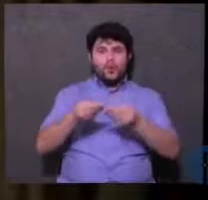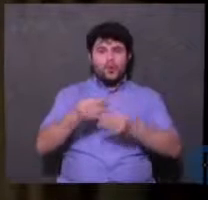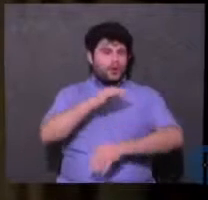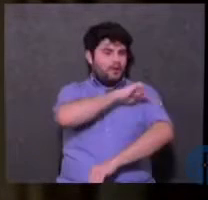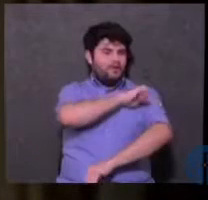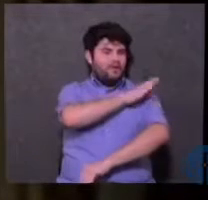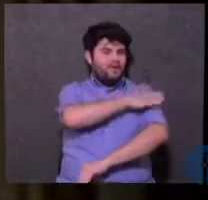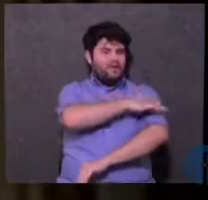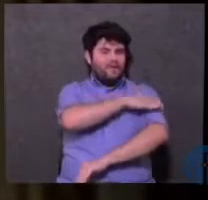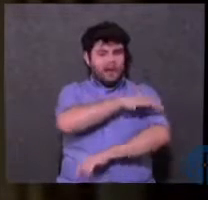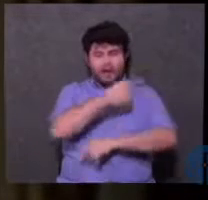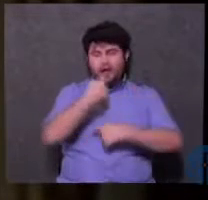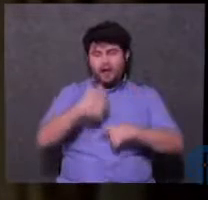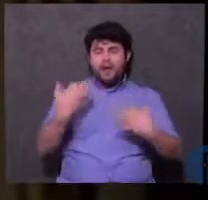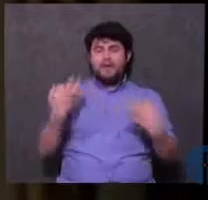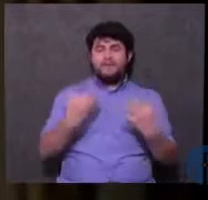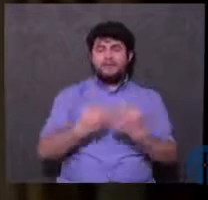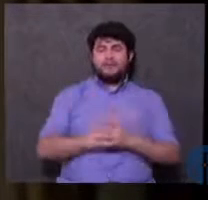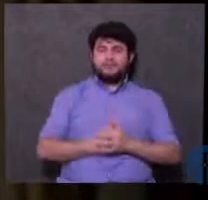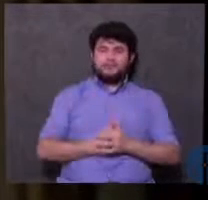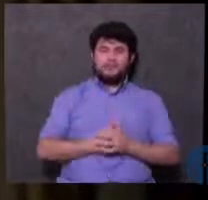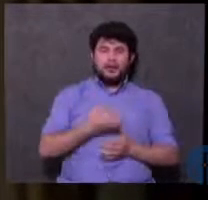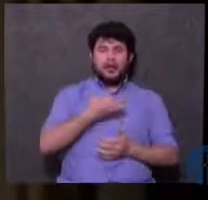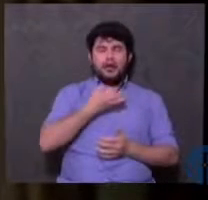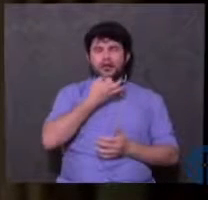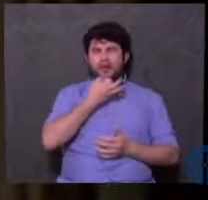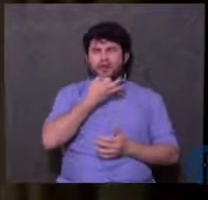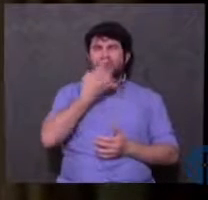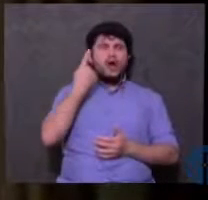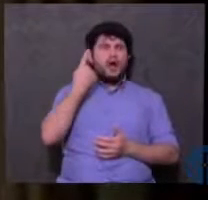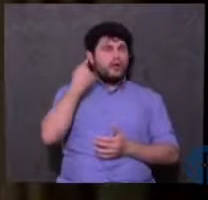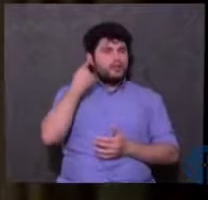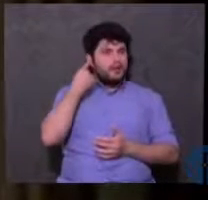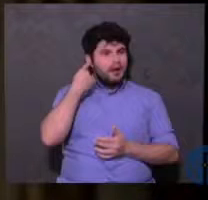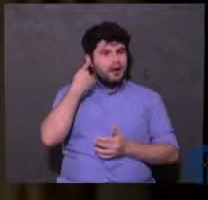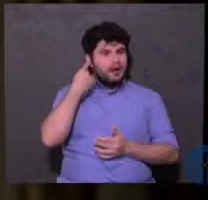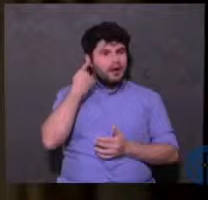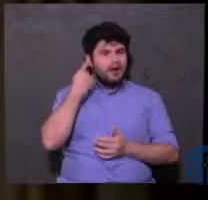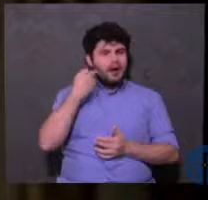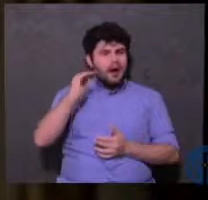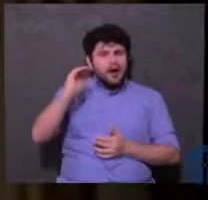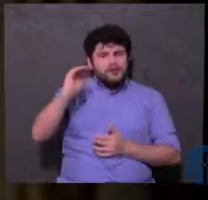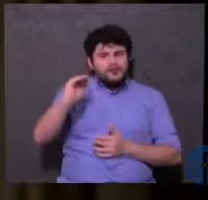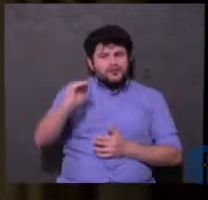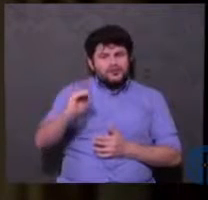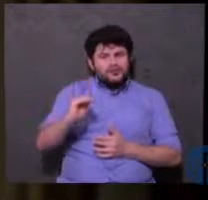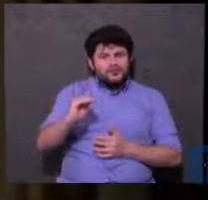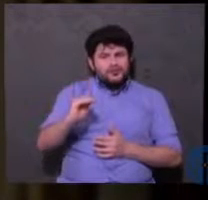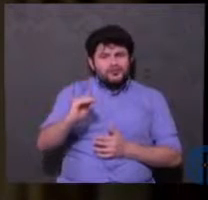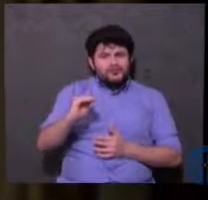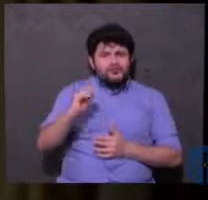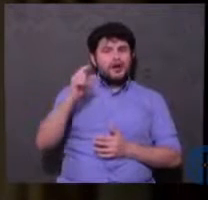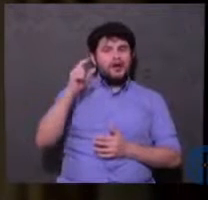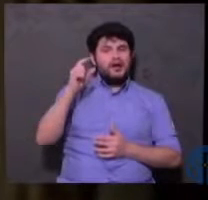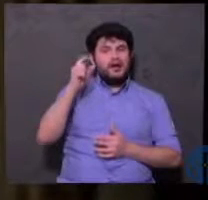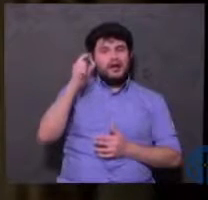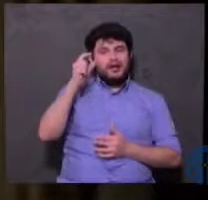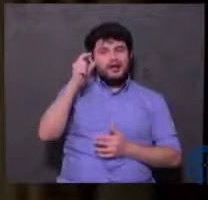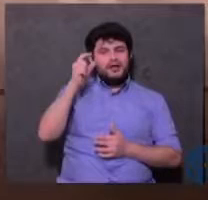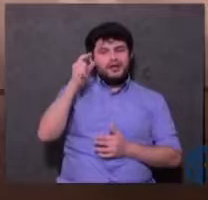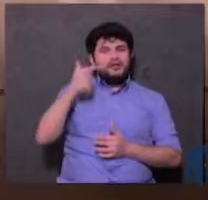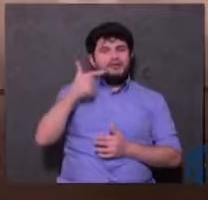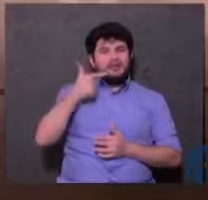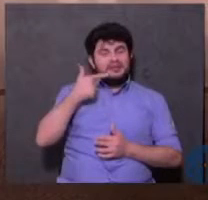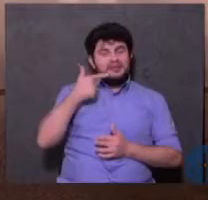fraqueza. Um dia, quando a pequena Jacinta estava internada no hospital,